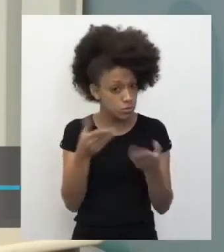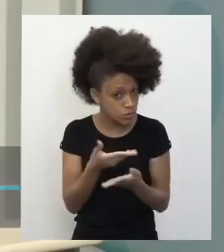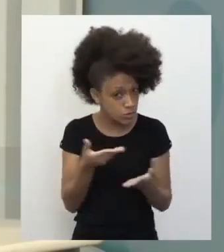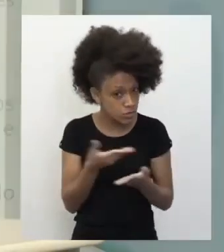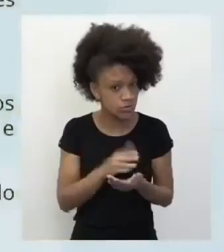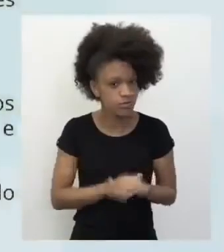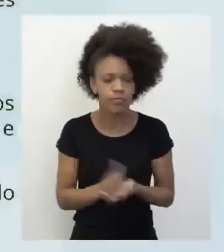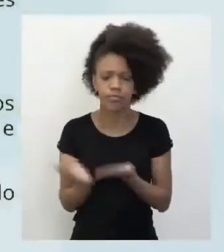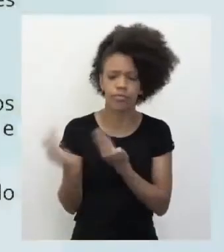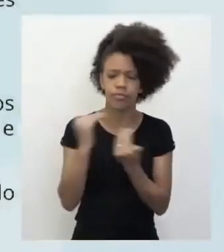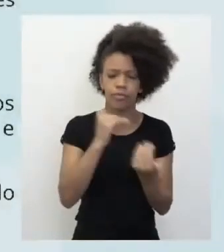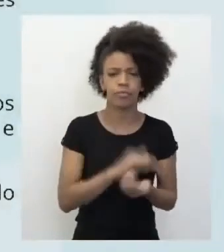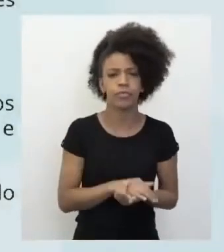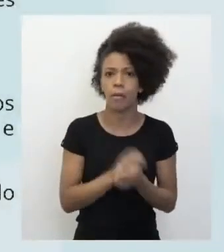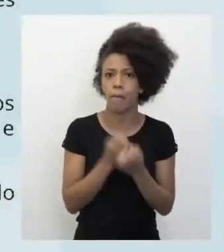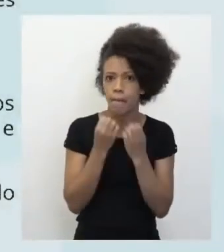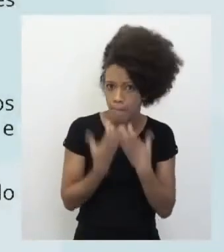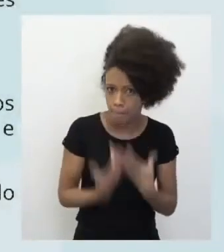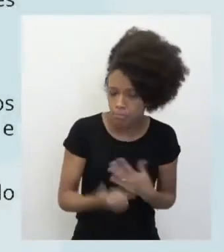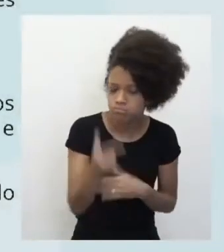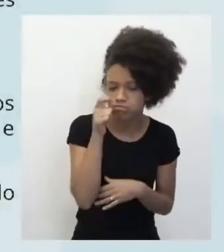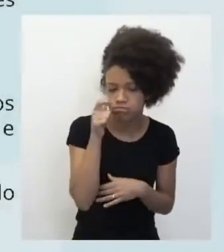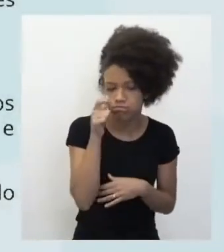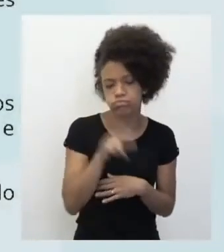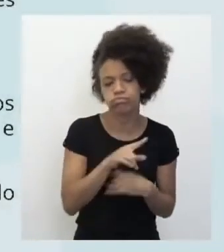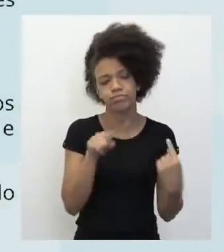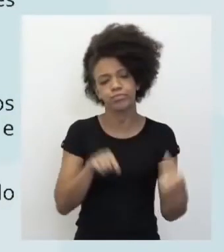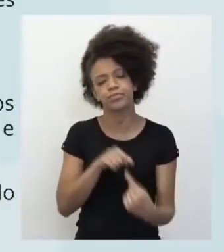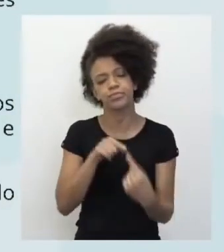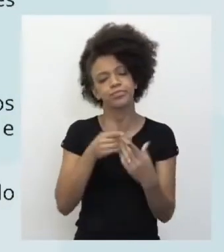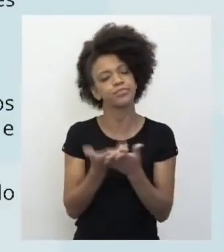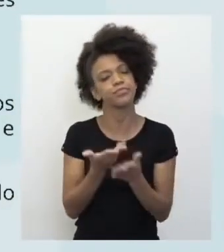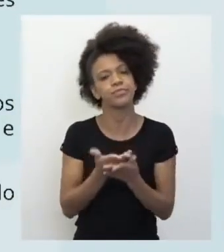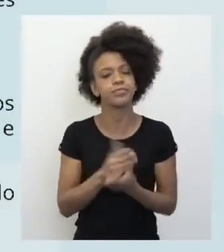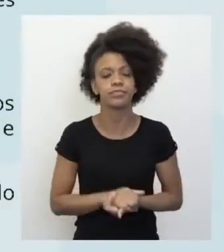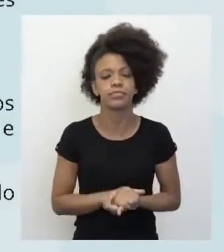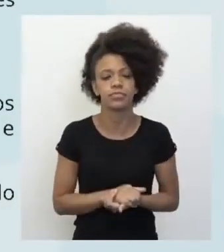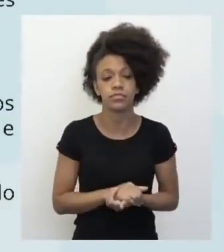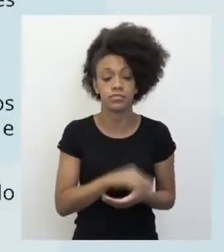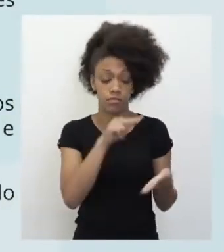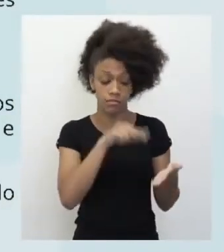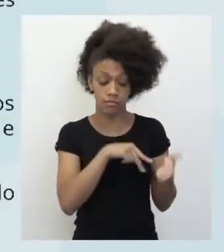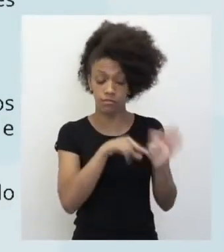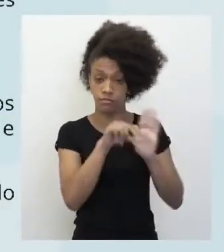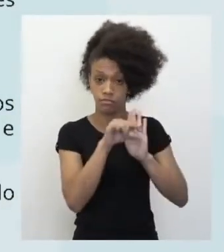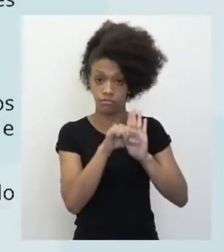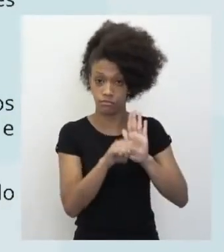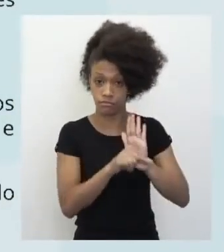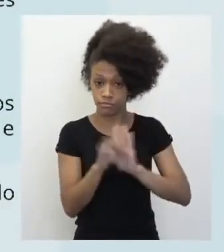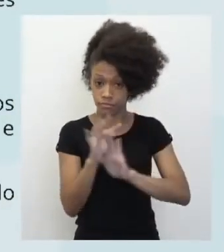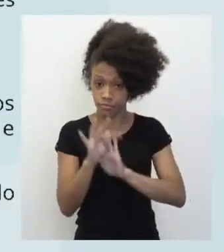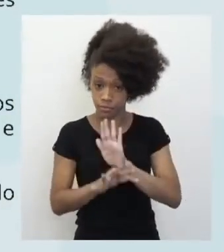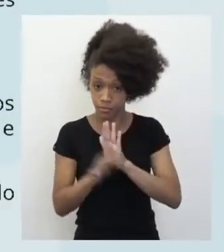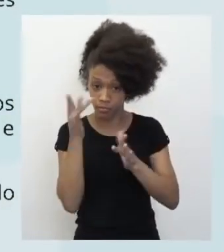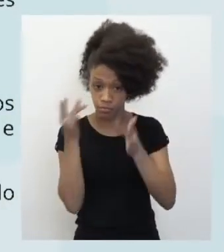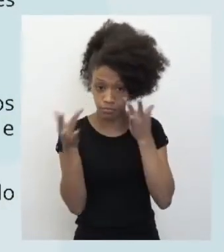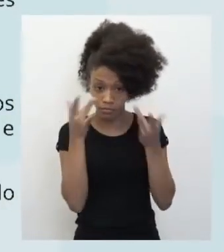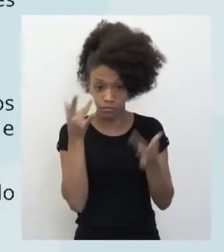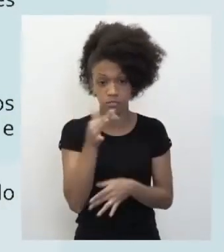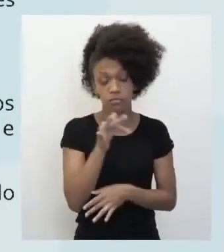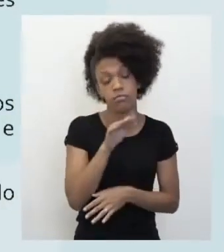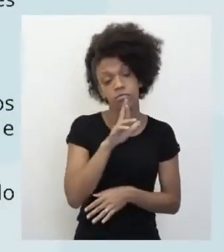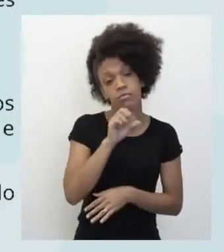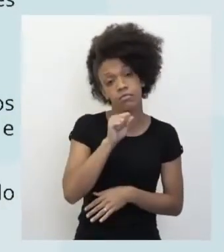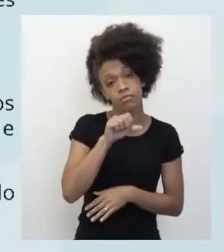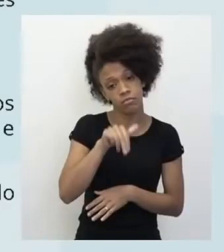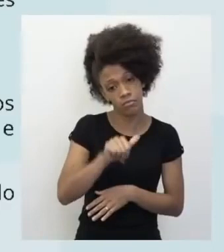lá, a aula de hoje será bem interessante. Objetivo da aula: ler trechos do texto teatral